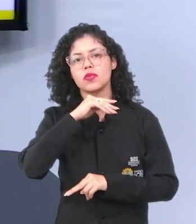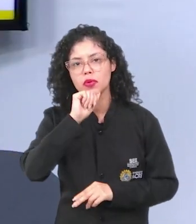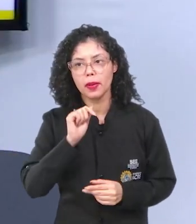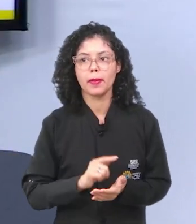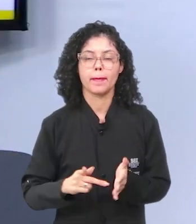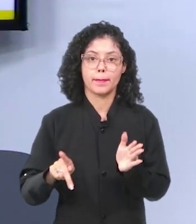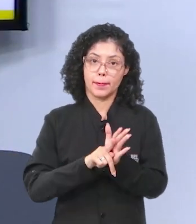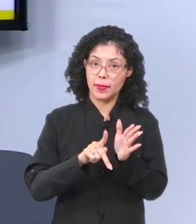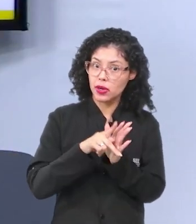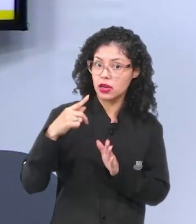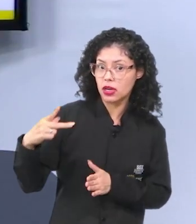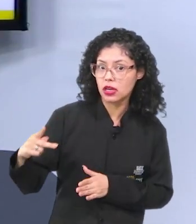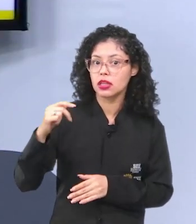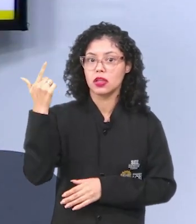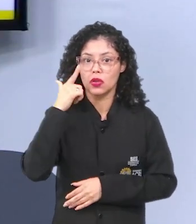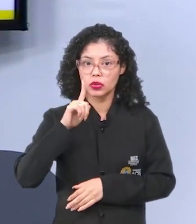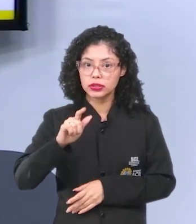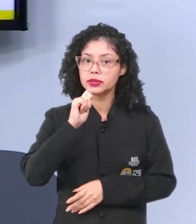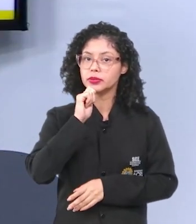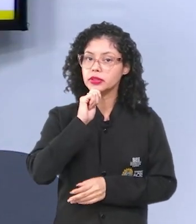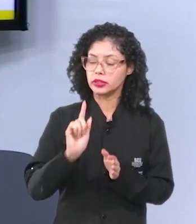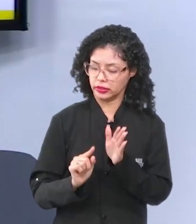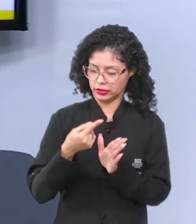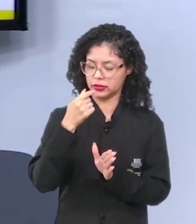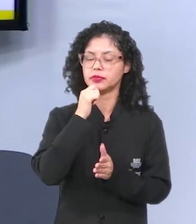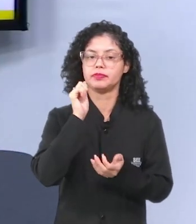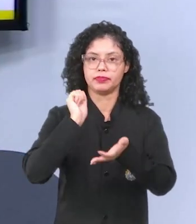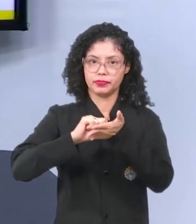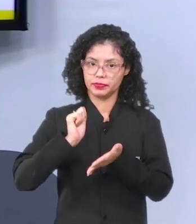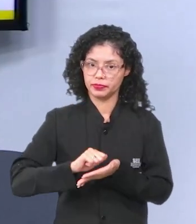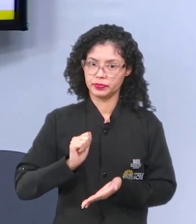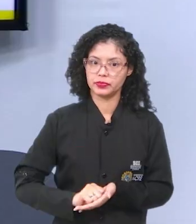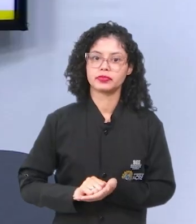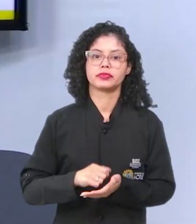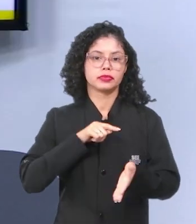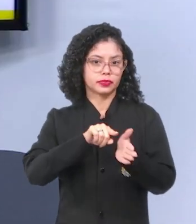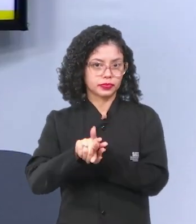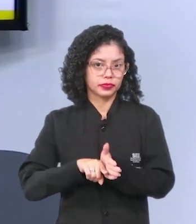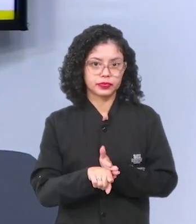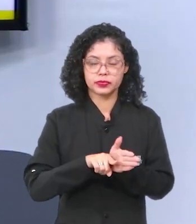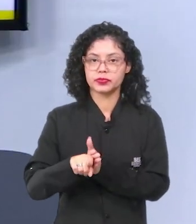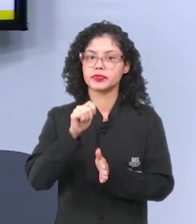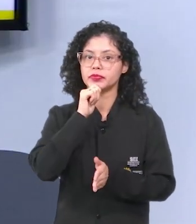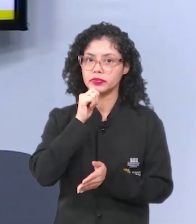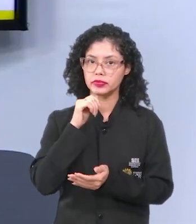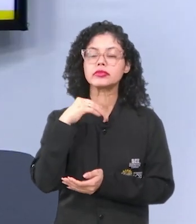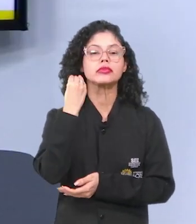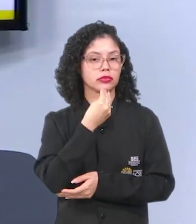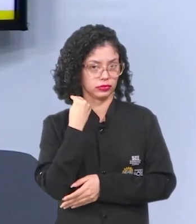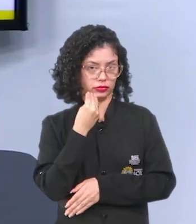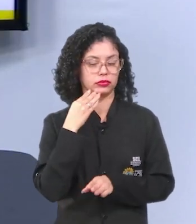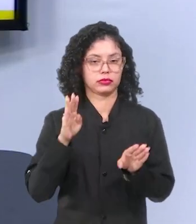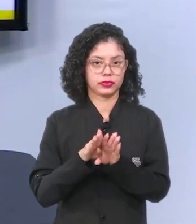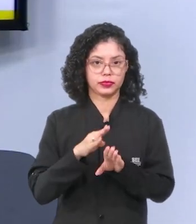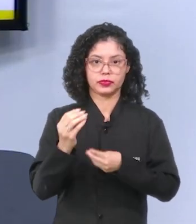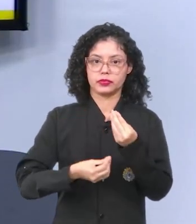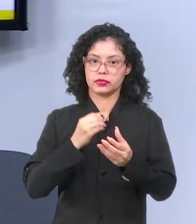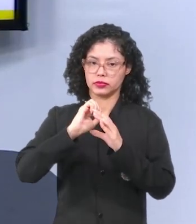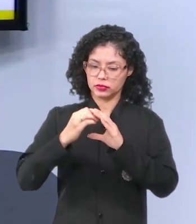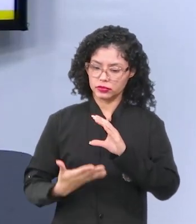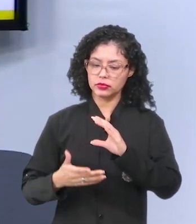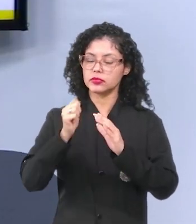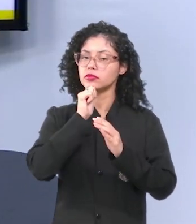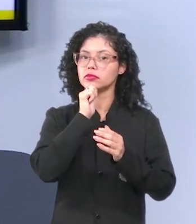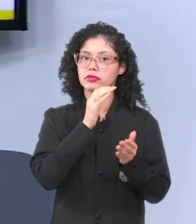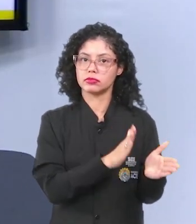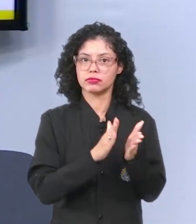foi ele que conseguiu, primeiro a descrever em pesquisa, em experimentos, como as características